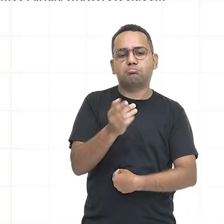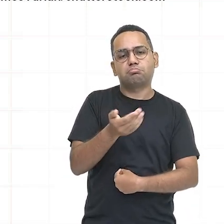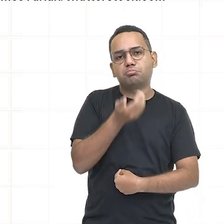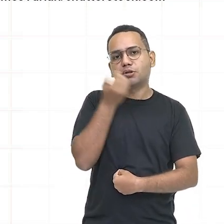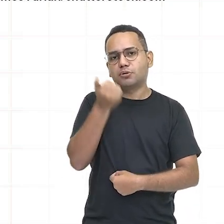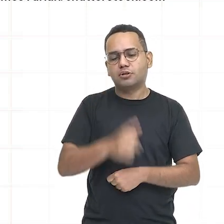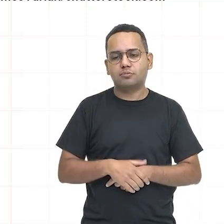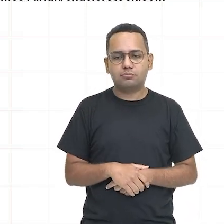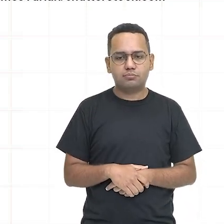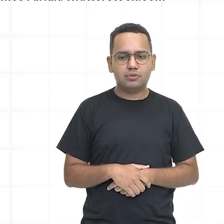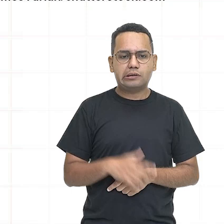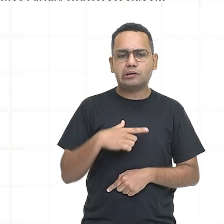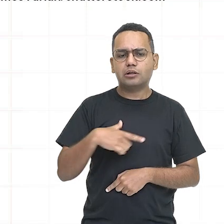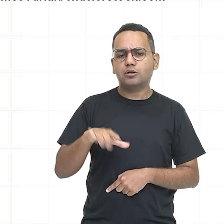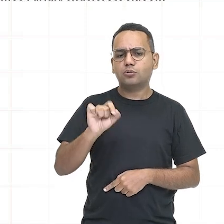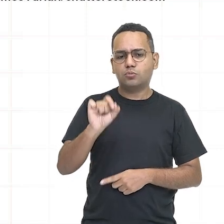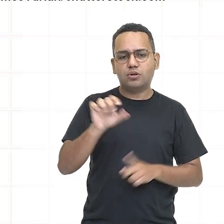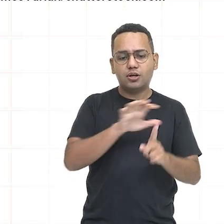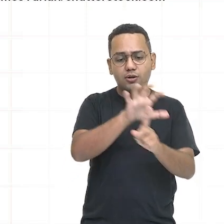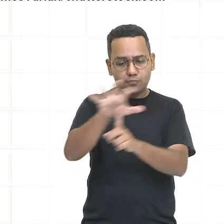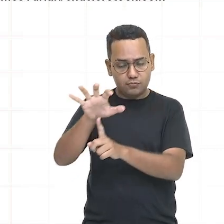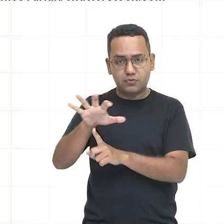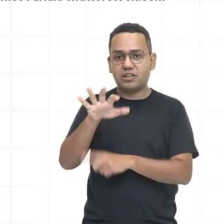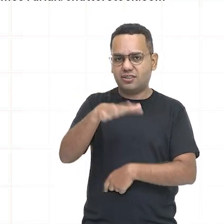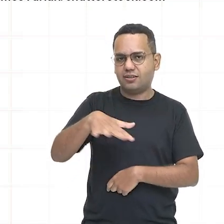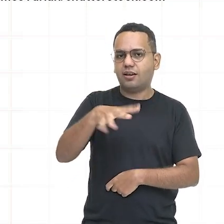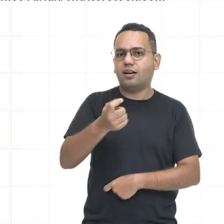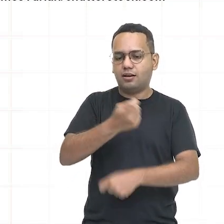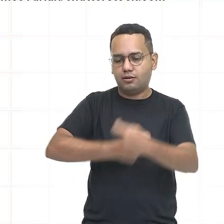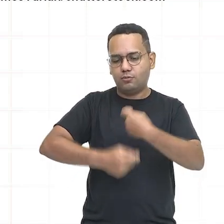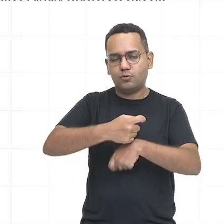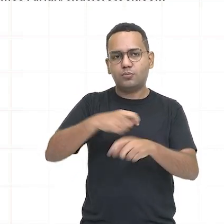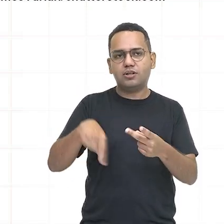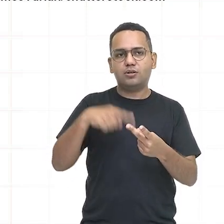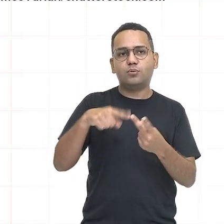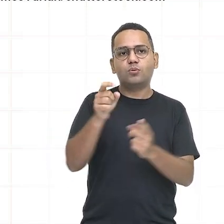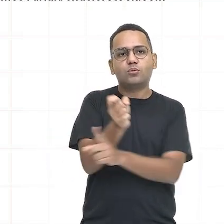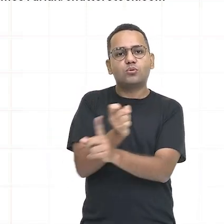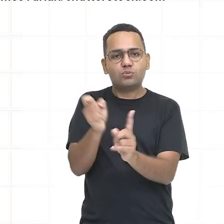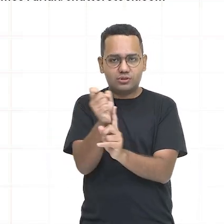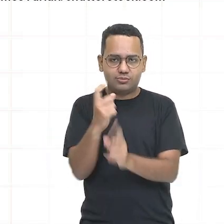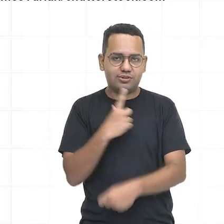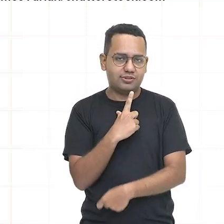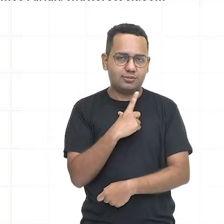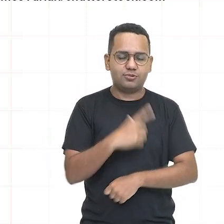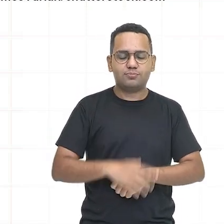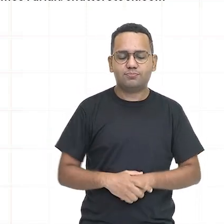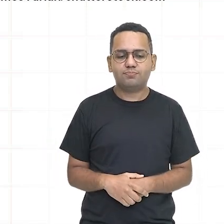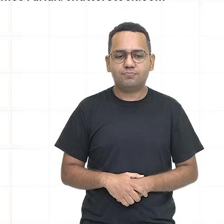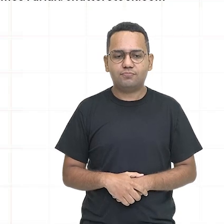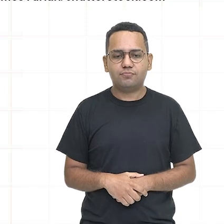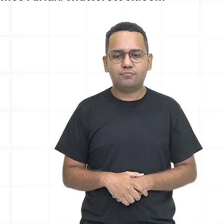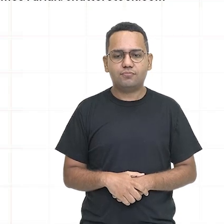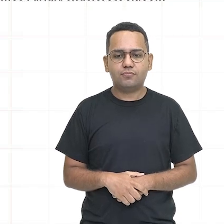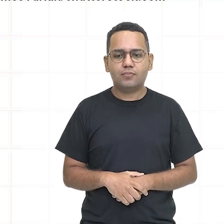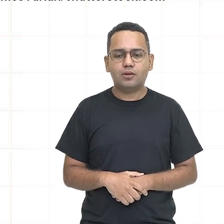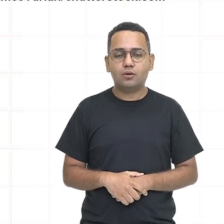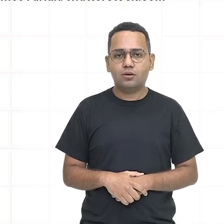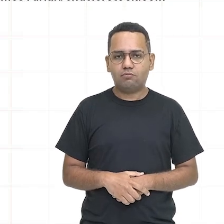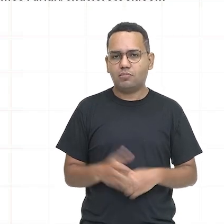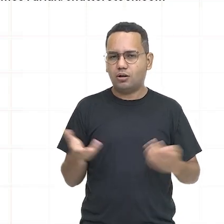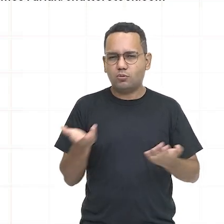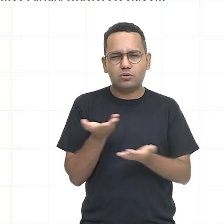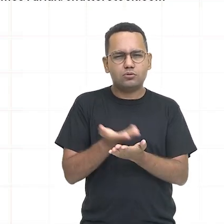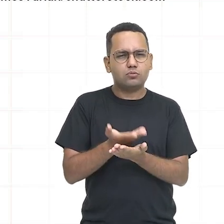vai acabar interferindo em quê? Na economia e também na parte social, tá? Então, gente, a gente vai observar e vai estudar que